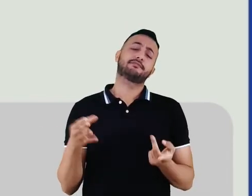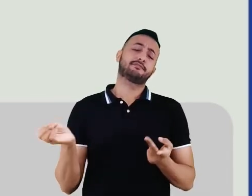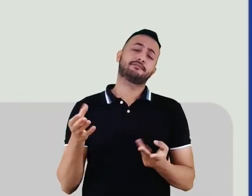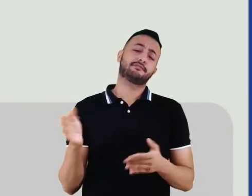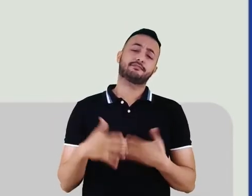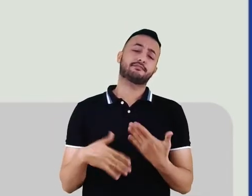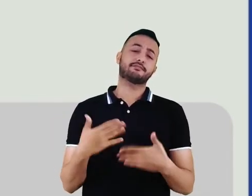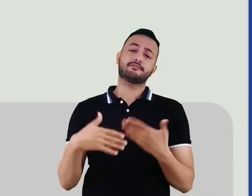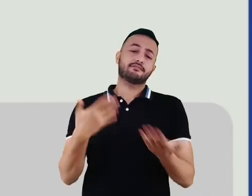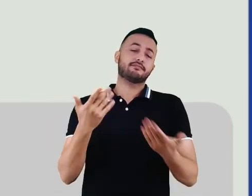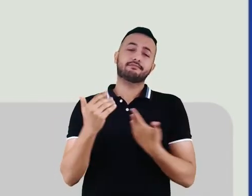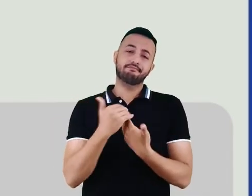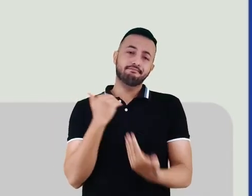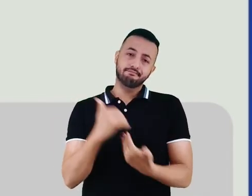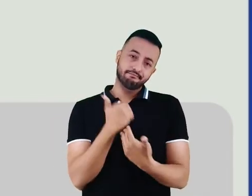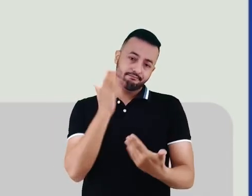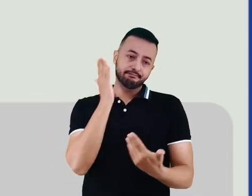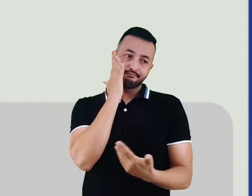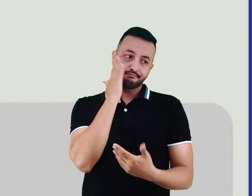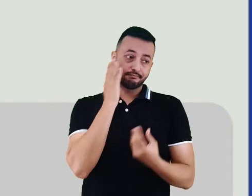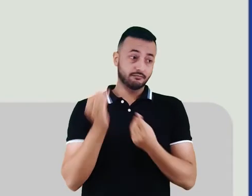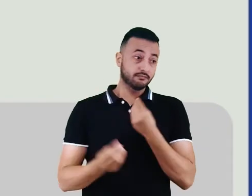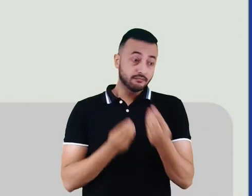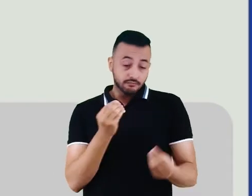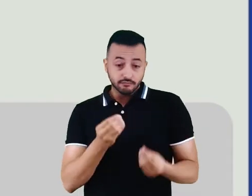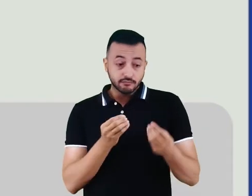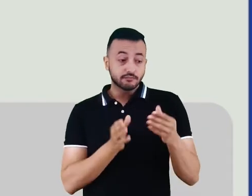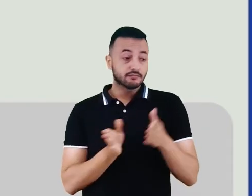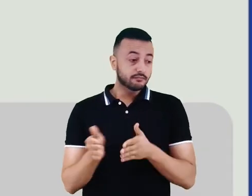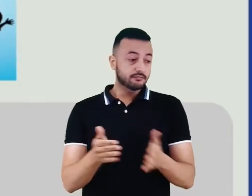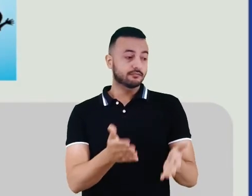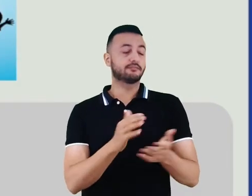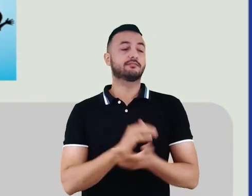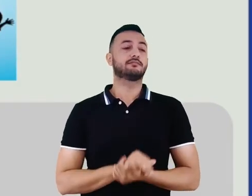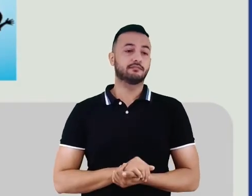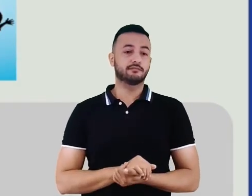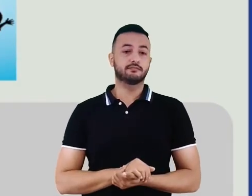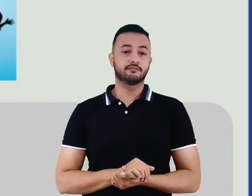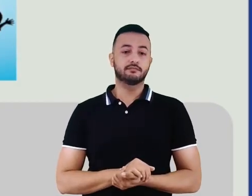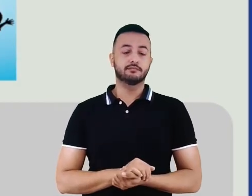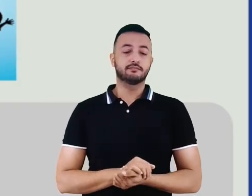modernas de nos orientarmos e sabermos a direção em que vamos.